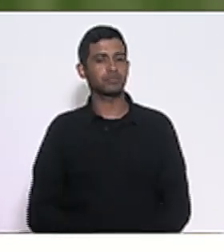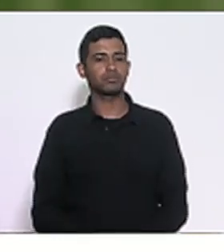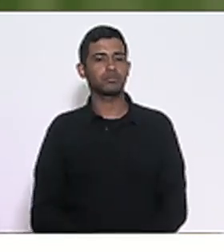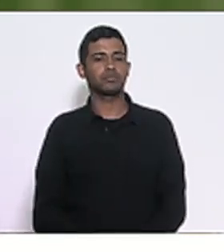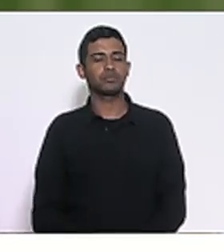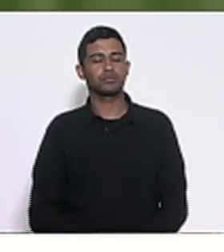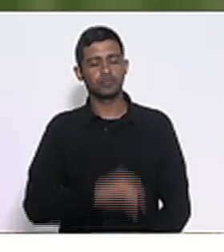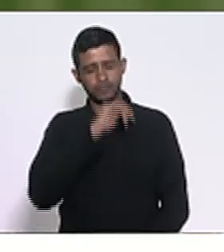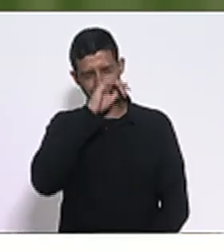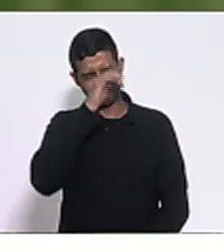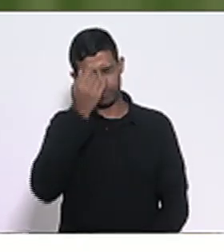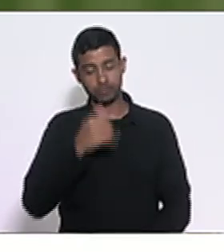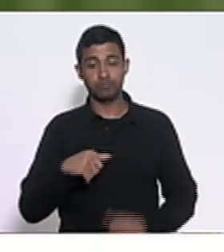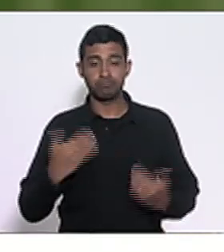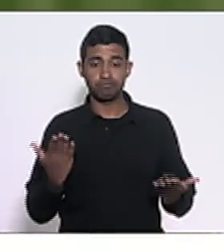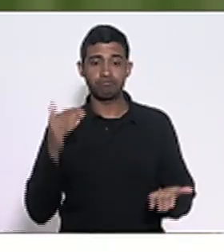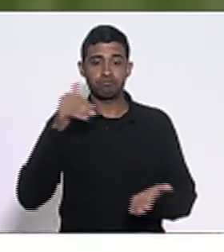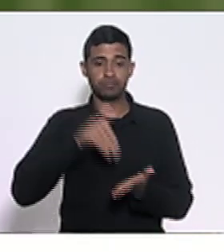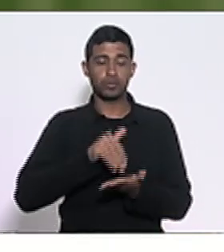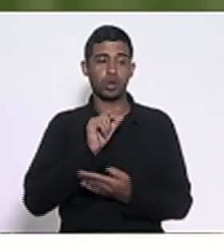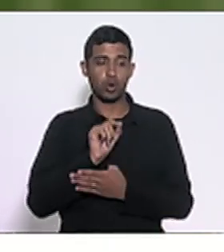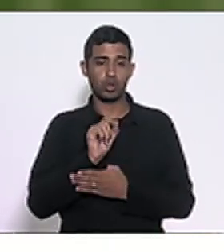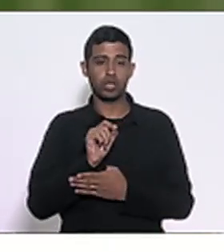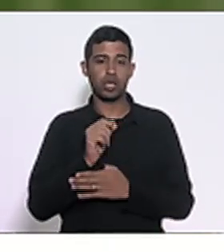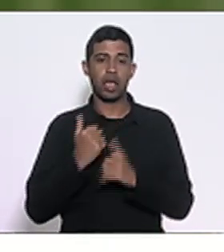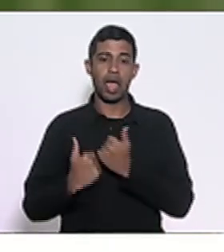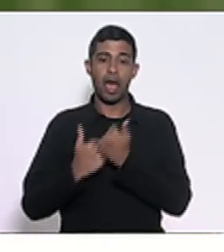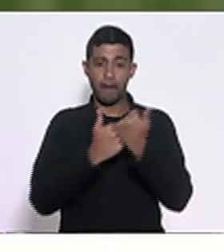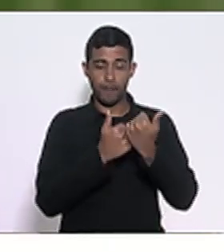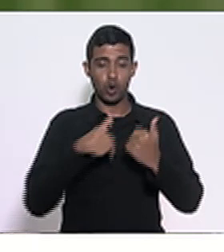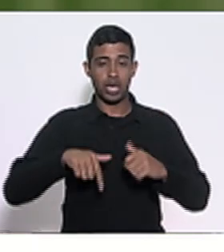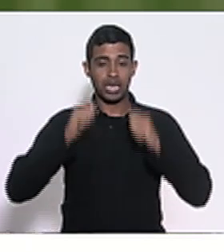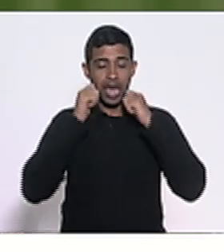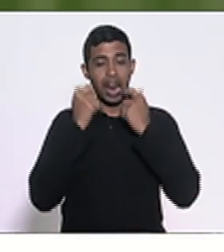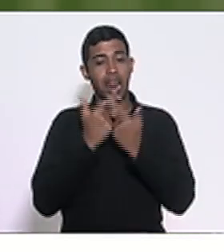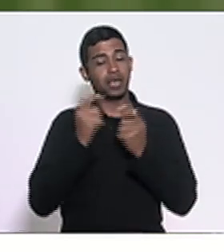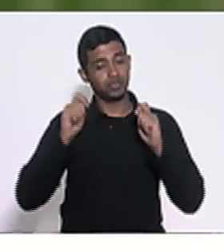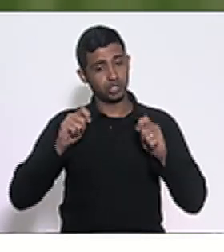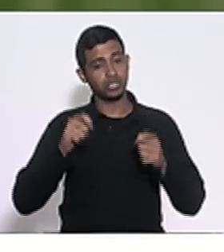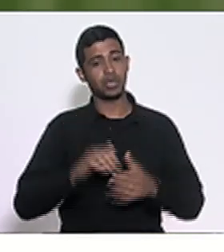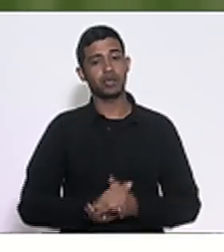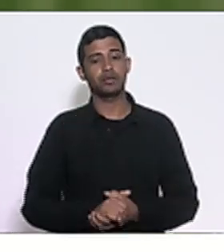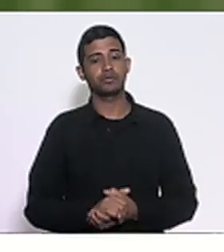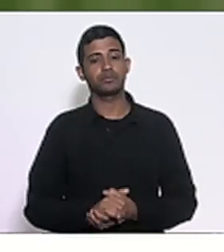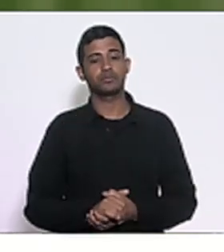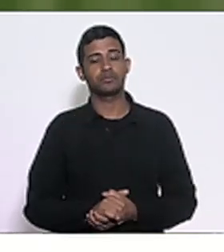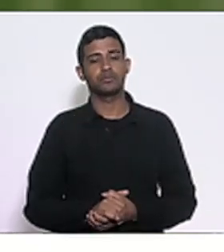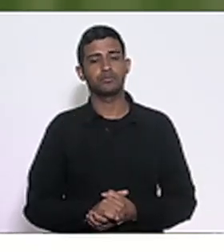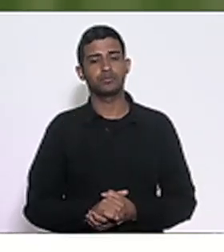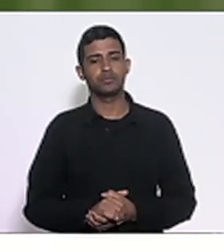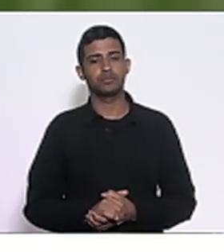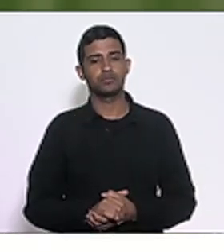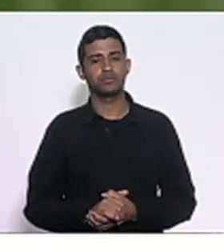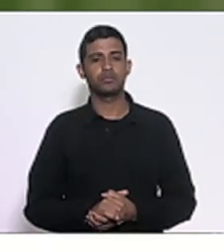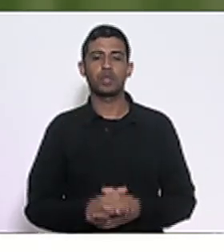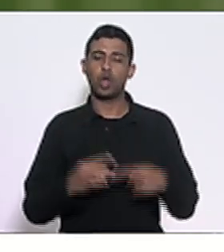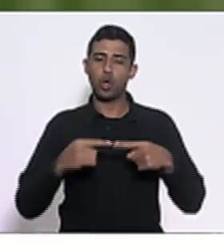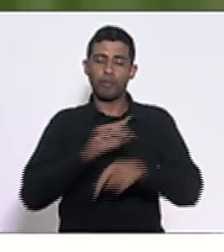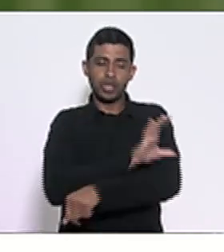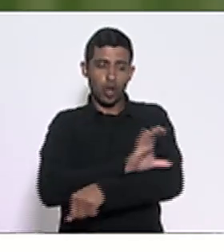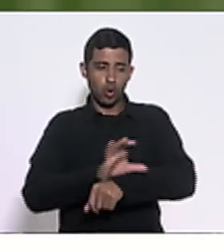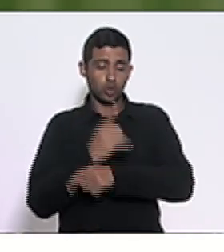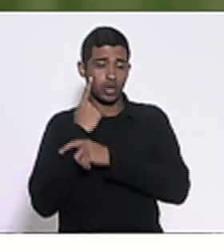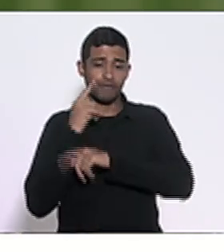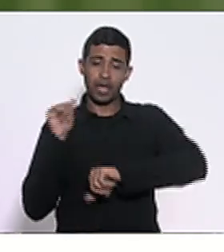para o Estado. Então, afinal, assim, o apoio que a LERJ poderia nos dar, além desses dois, também é nessa cultura, é a mudança,